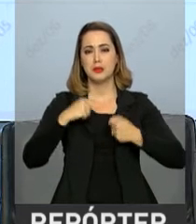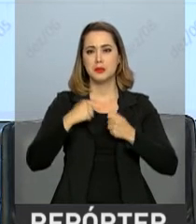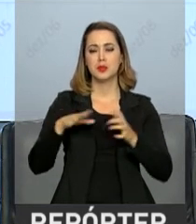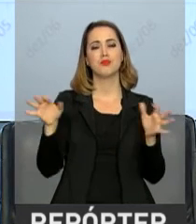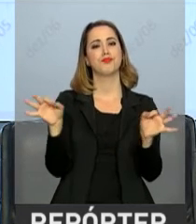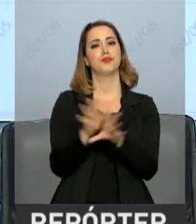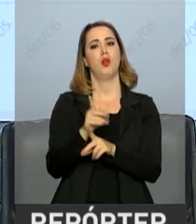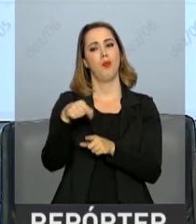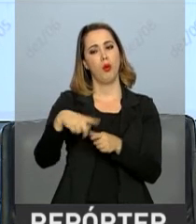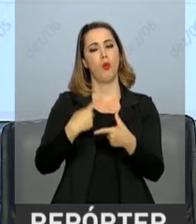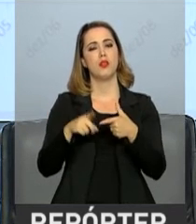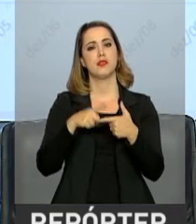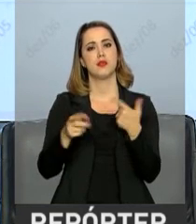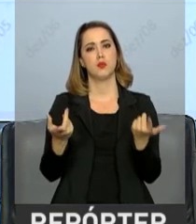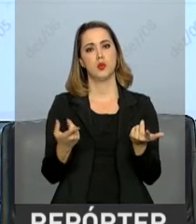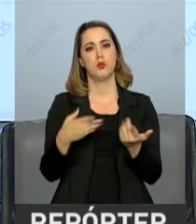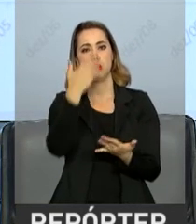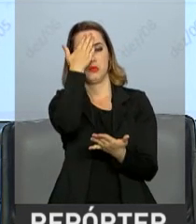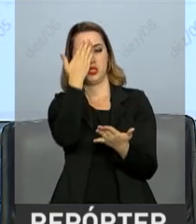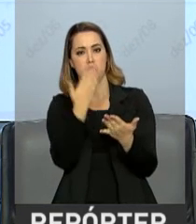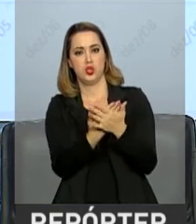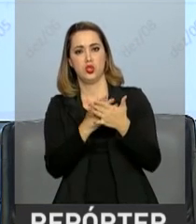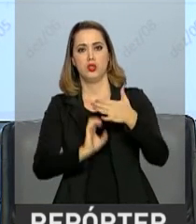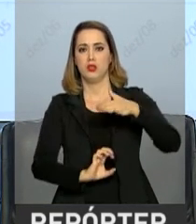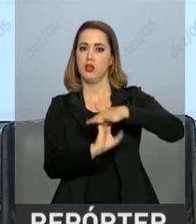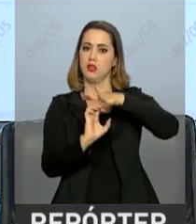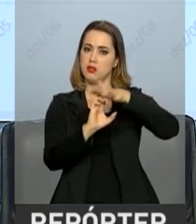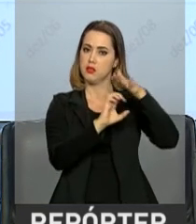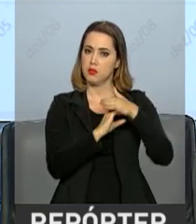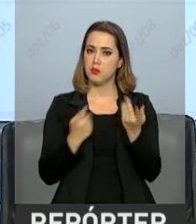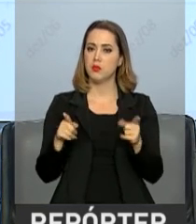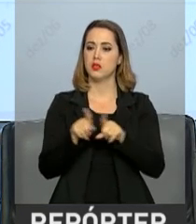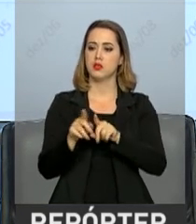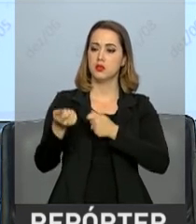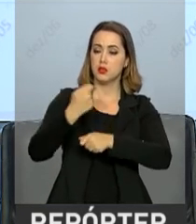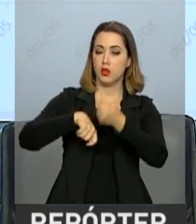a questão de confiança do empresário e a economia retoma.